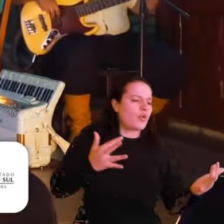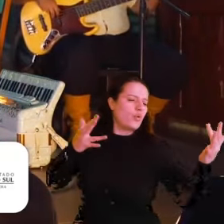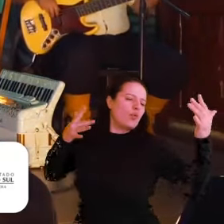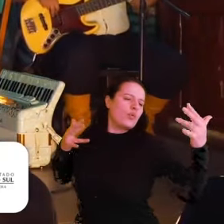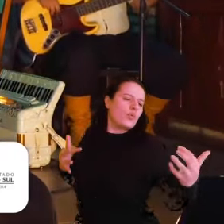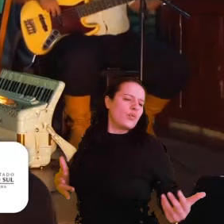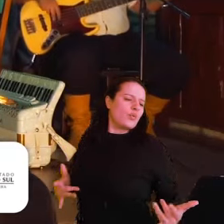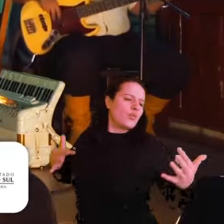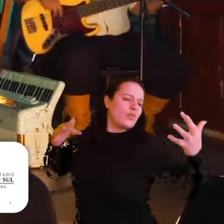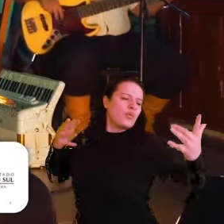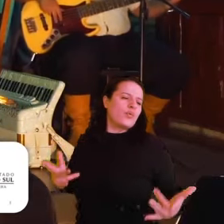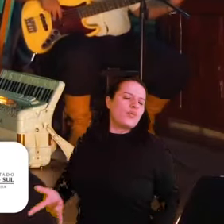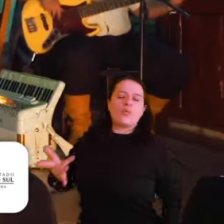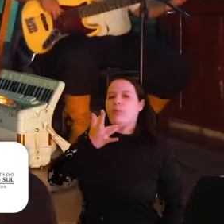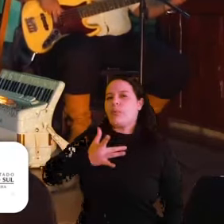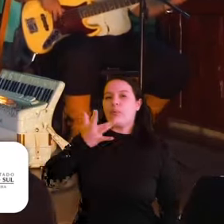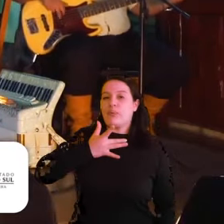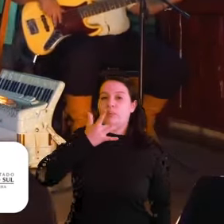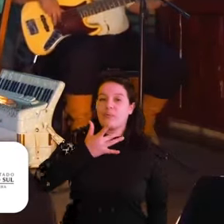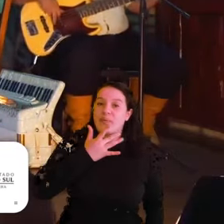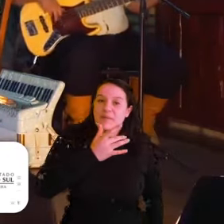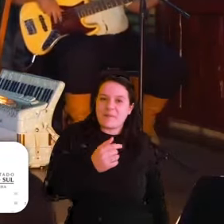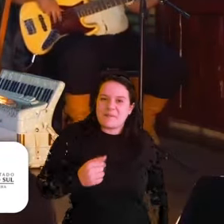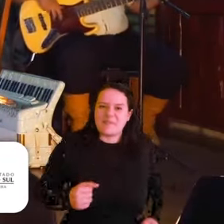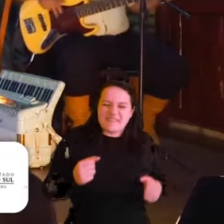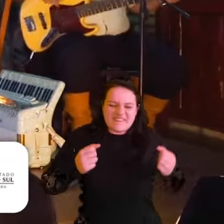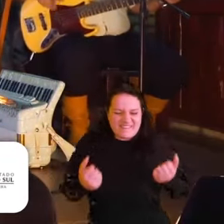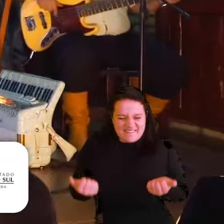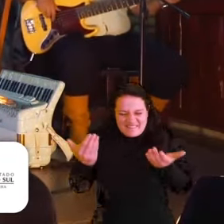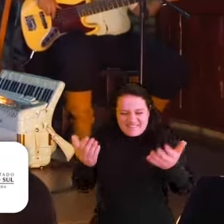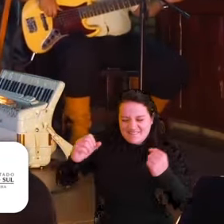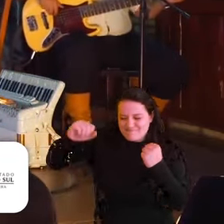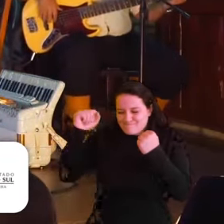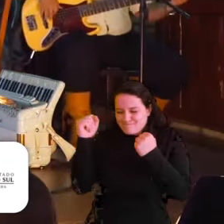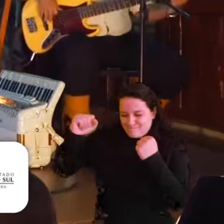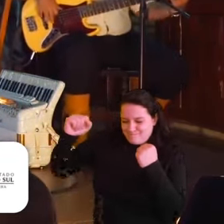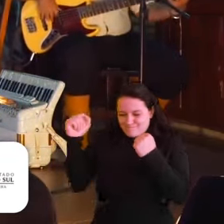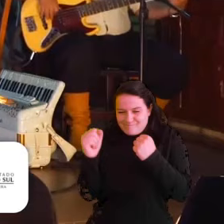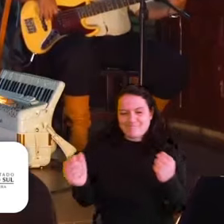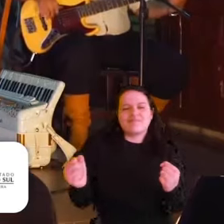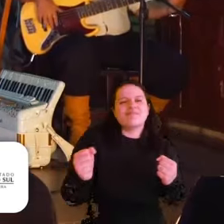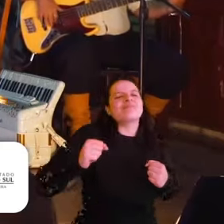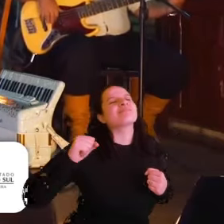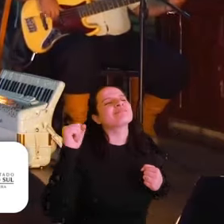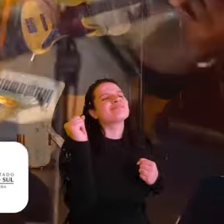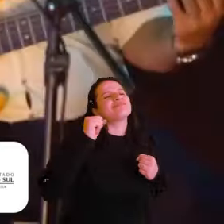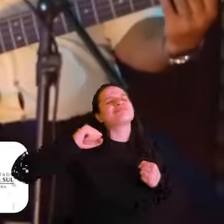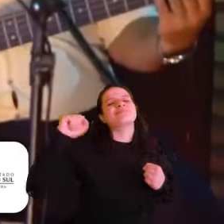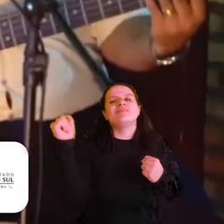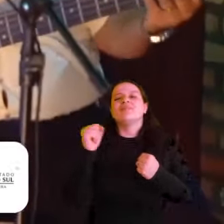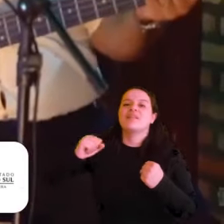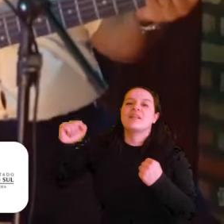cheiro desata um chucro os desejos. Que nem China que se entrega a quem tá fino a sossega sobre o peito